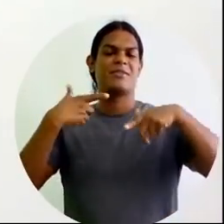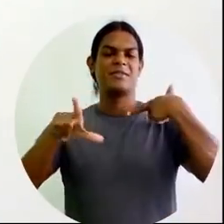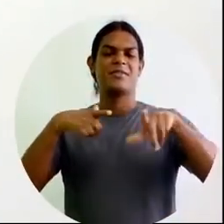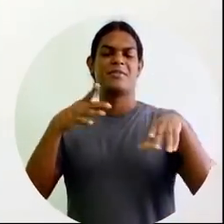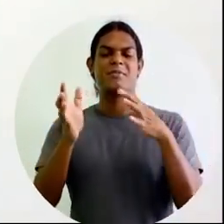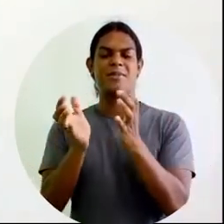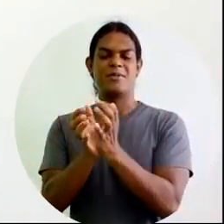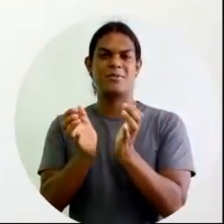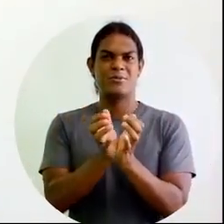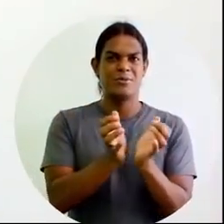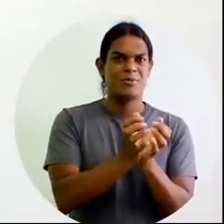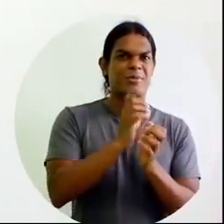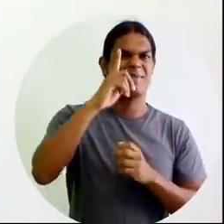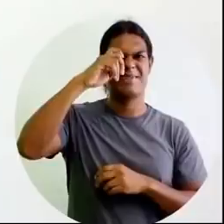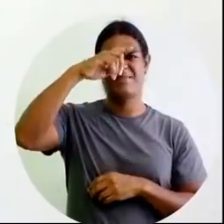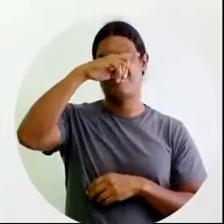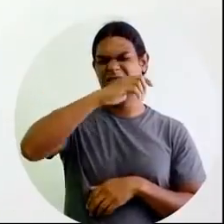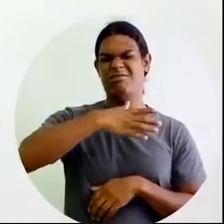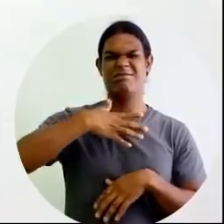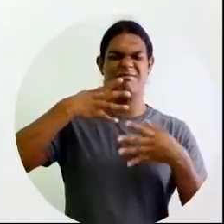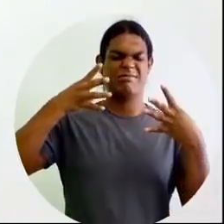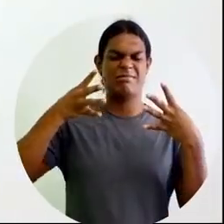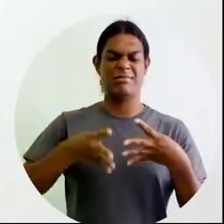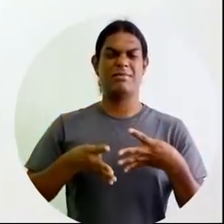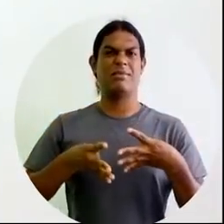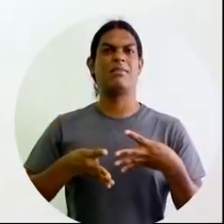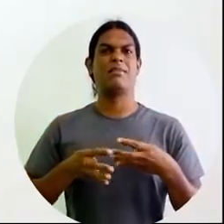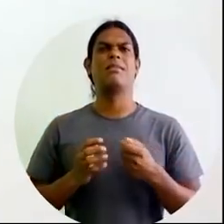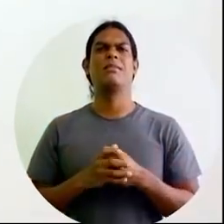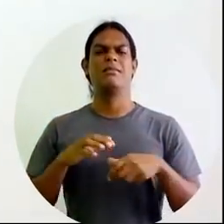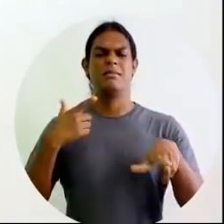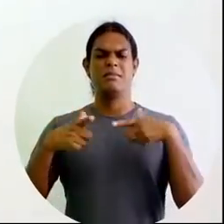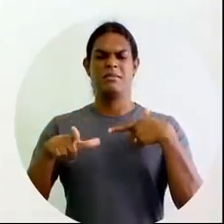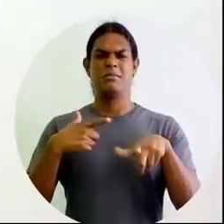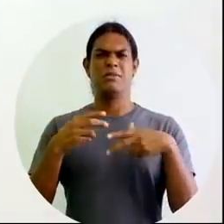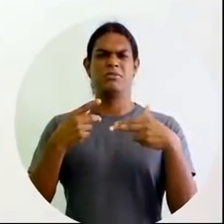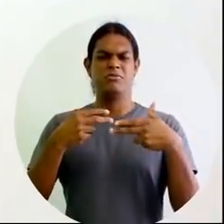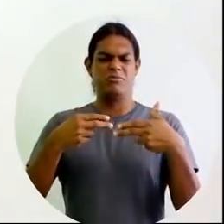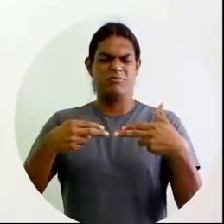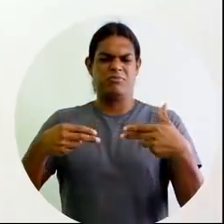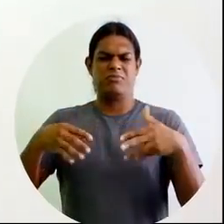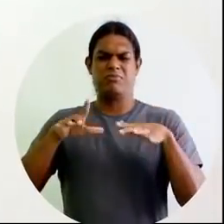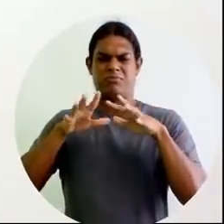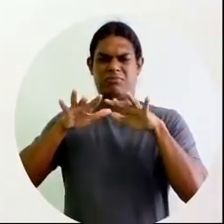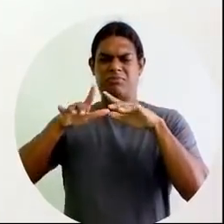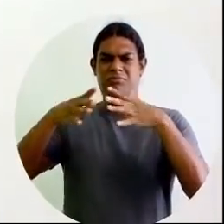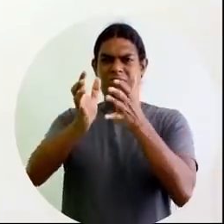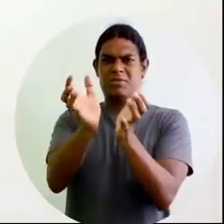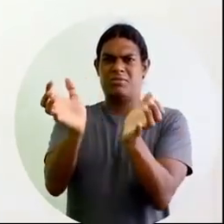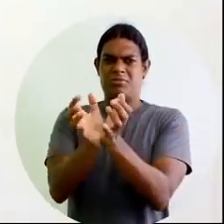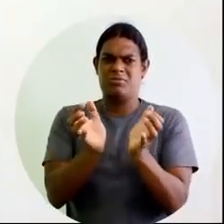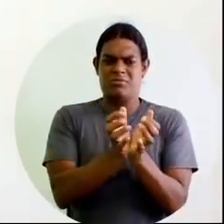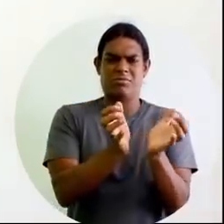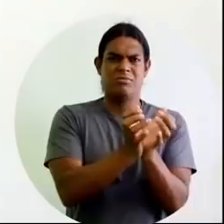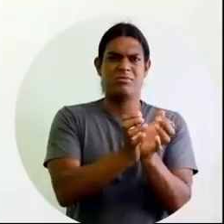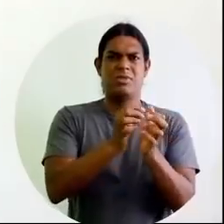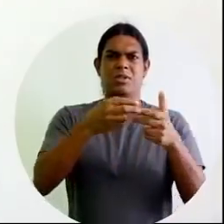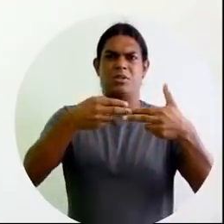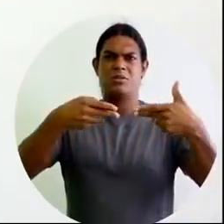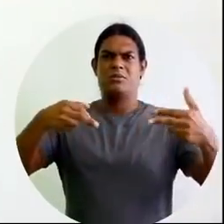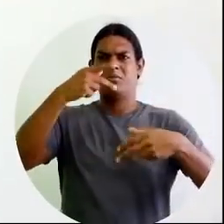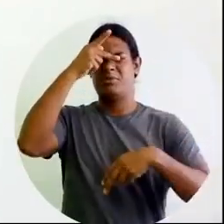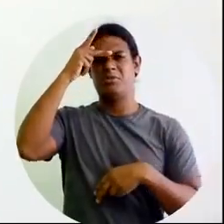em grupo é difícil, é ruim, trabalhar com muita gente não dá certo, porque cada pessoa pensa de